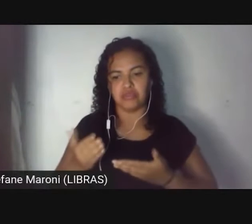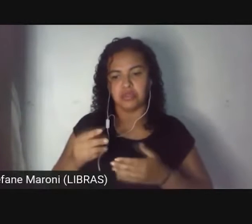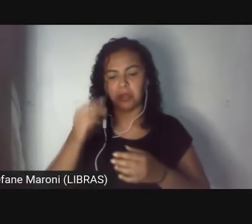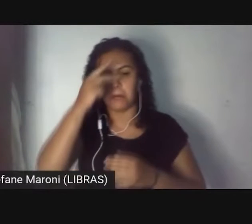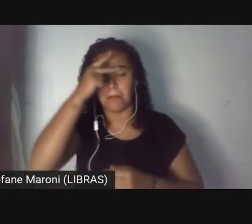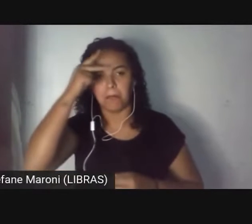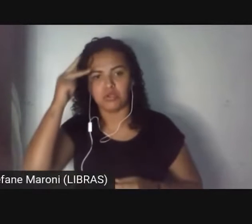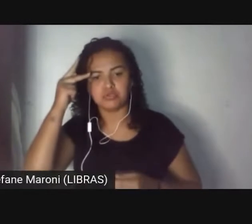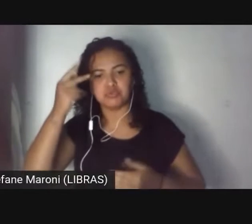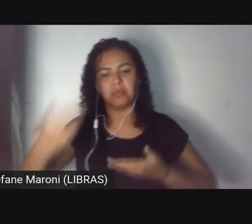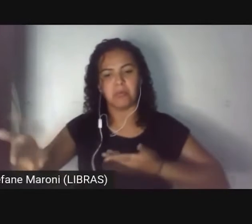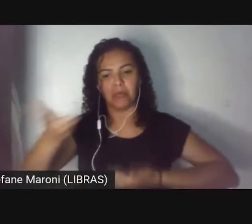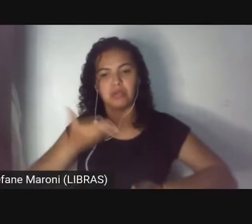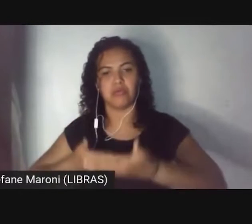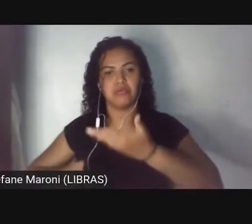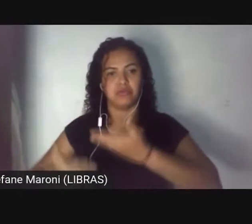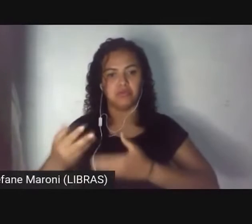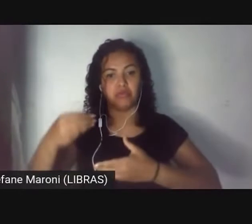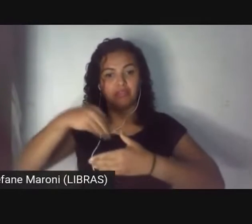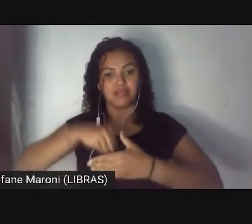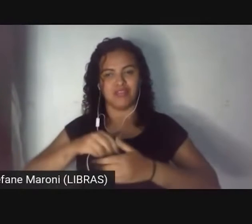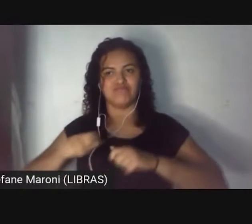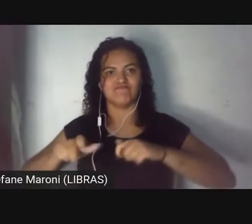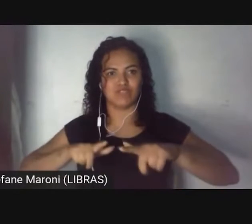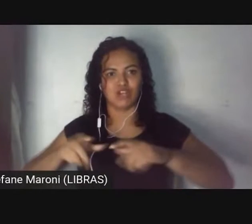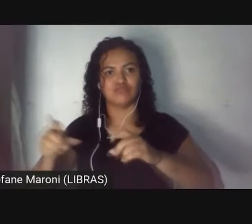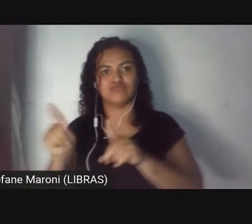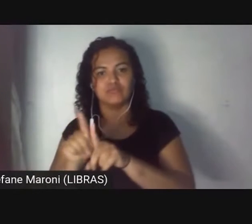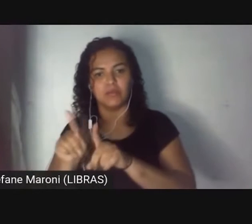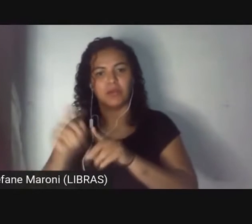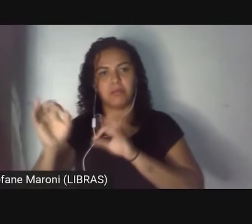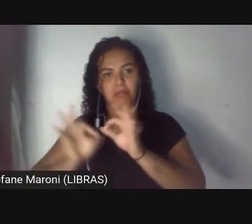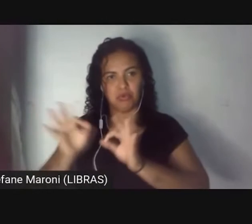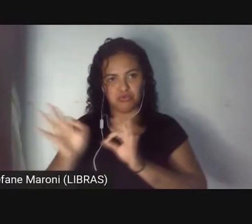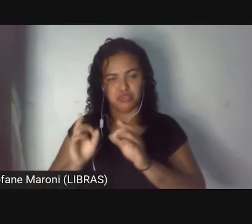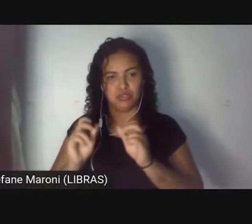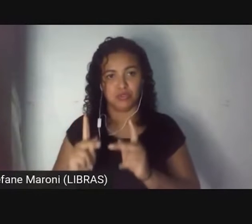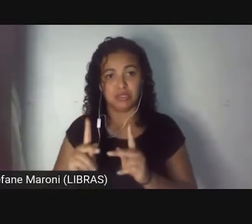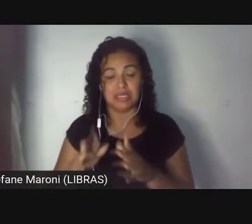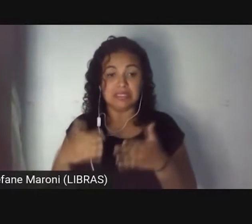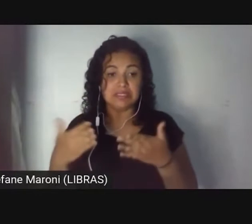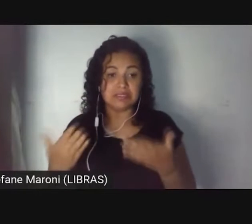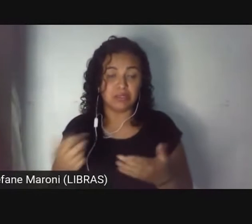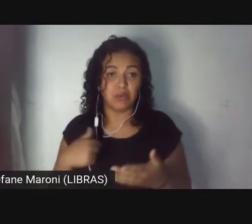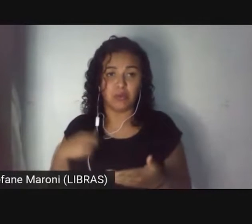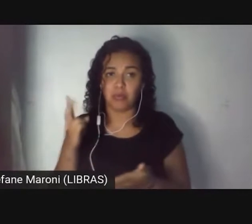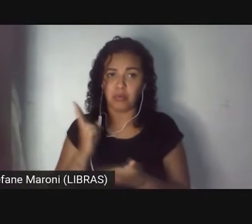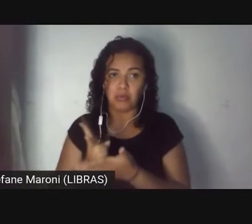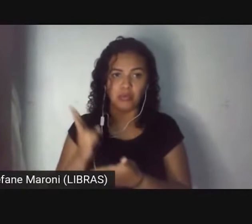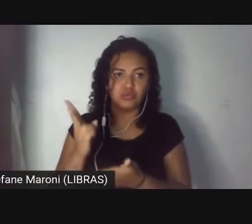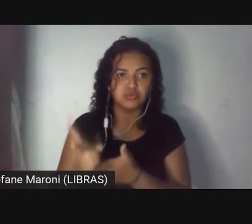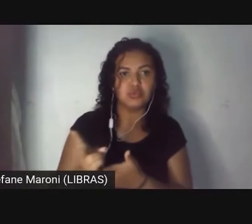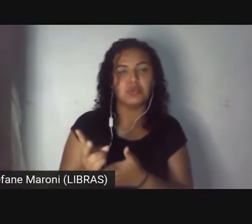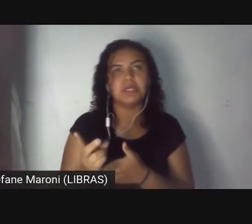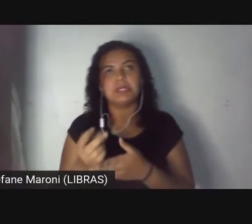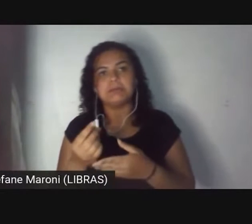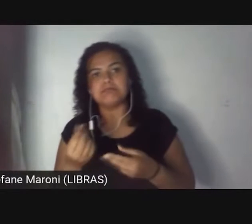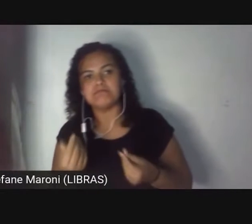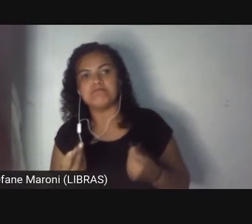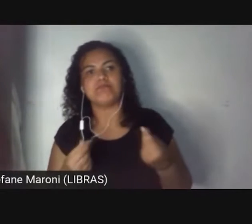agregar nos trabalhos que eu faço parte, né? E assim foi passando, mas sempre nas